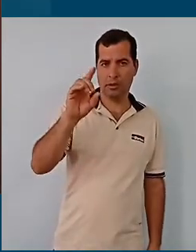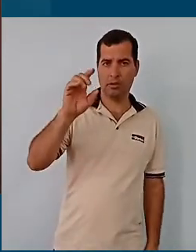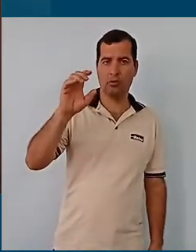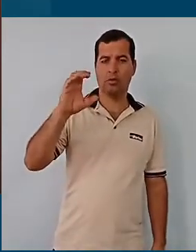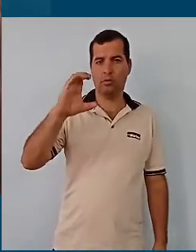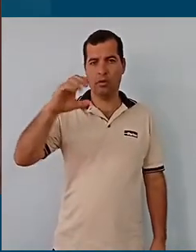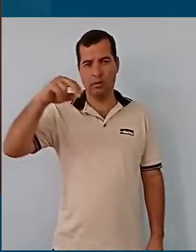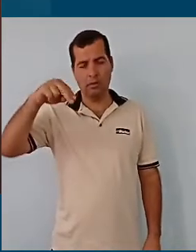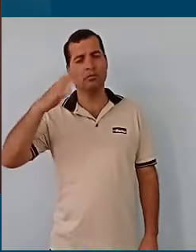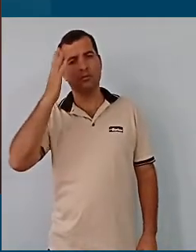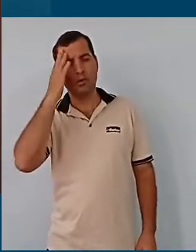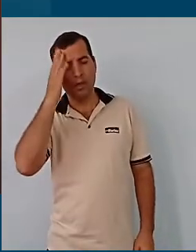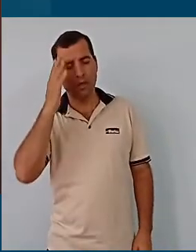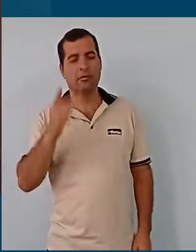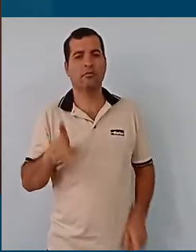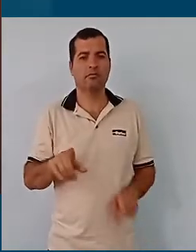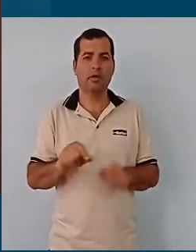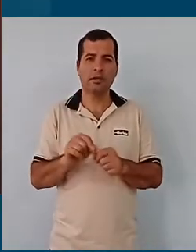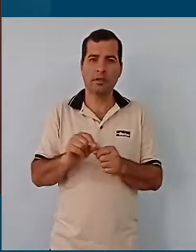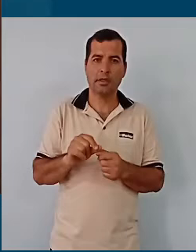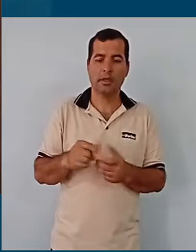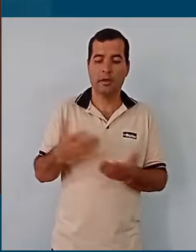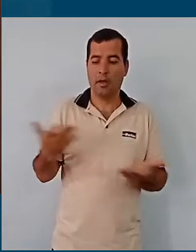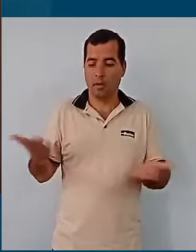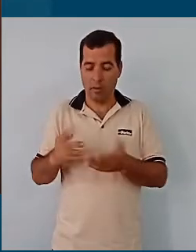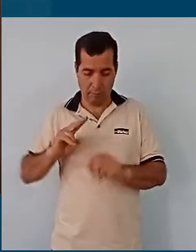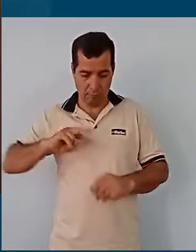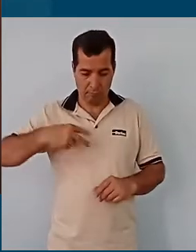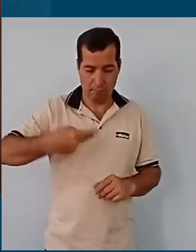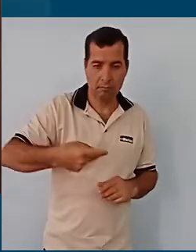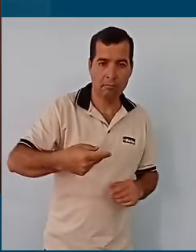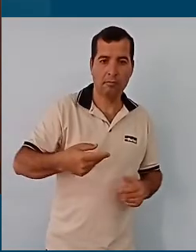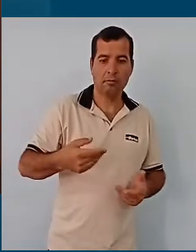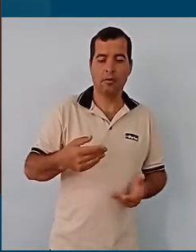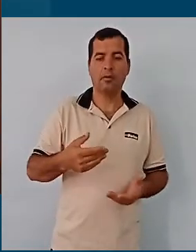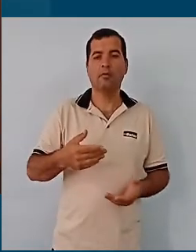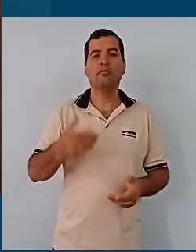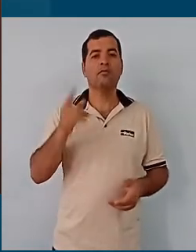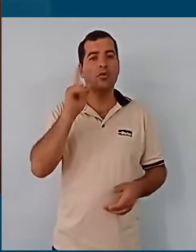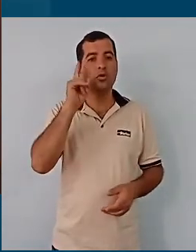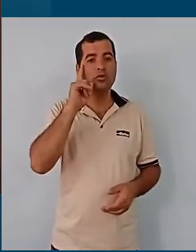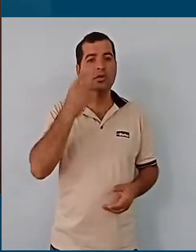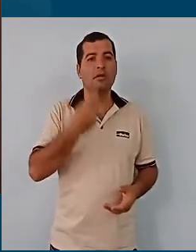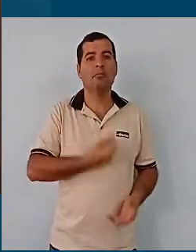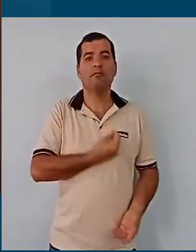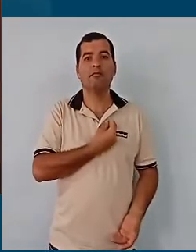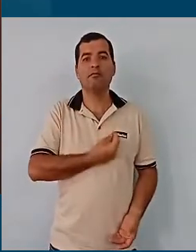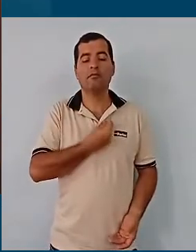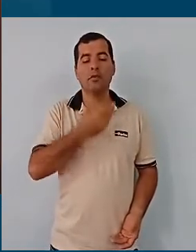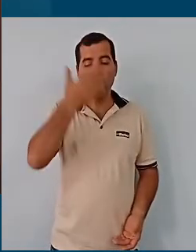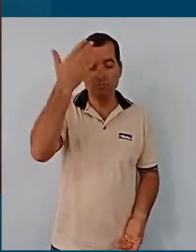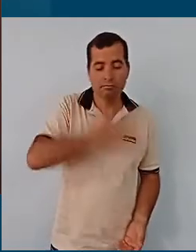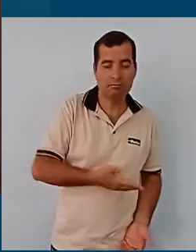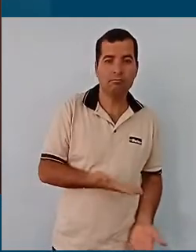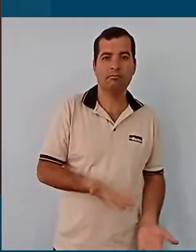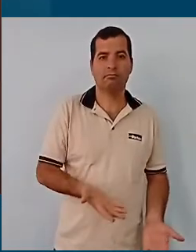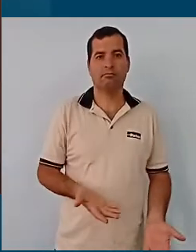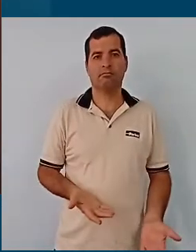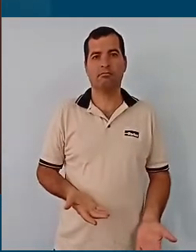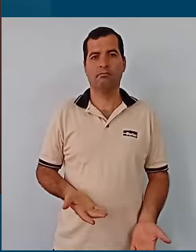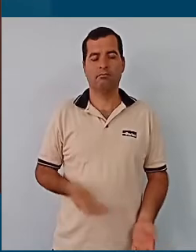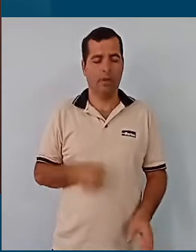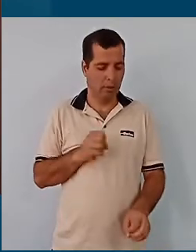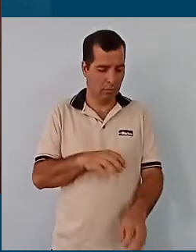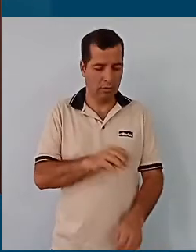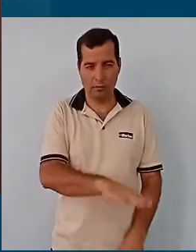traduzindo esses documentos para práticas humanizadoras na educação infantil. Práticas que